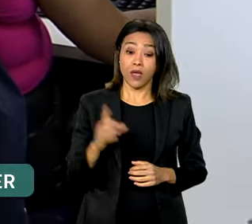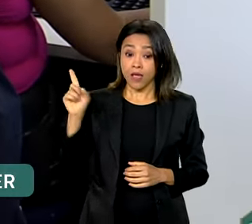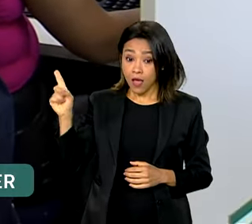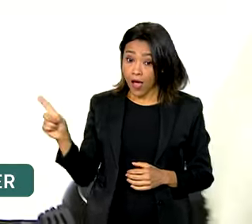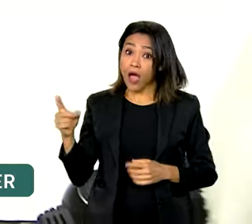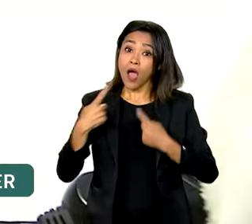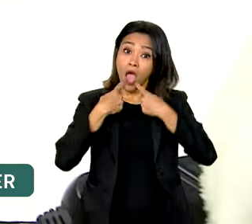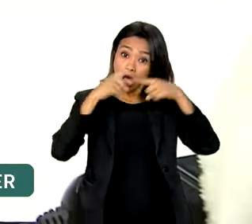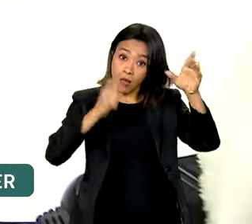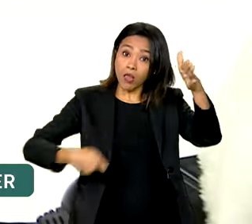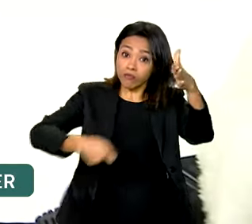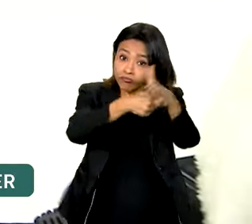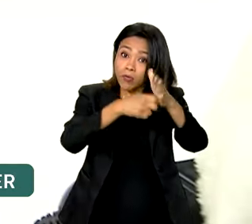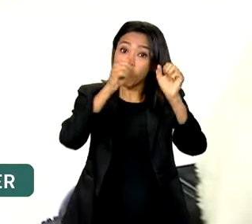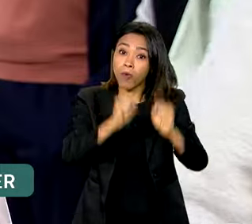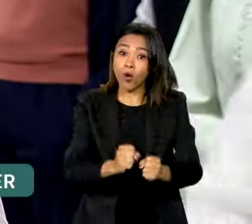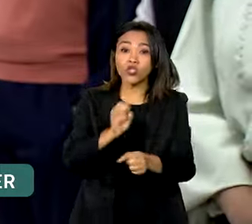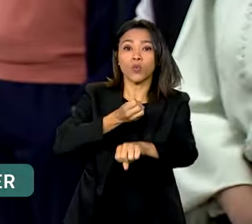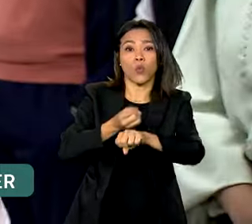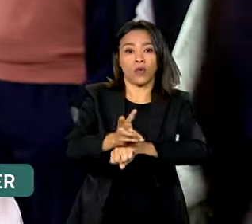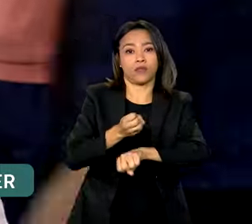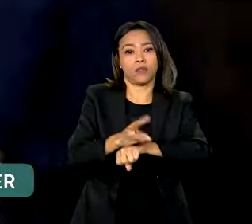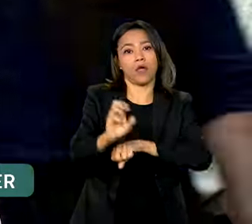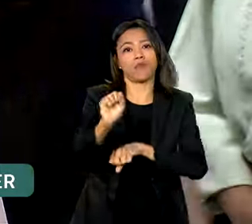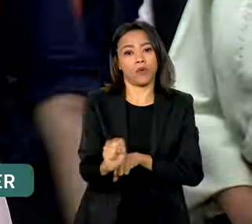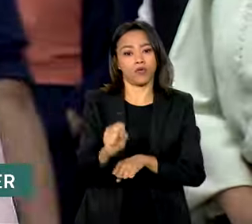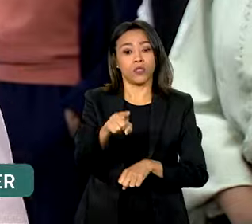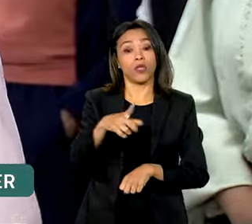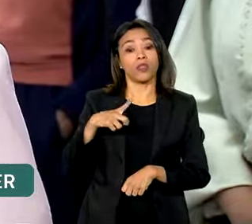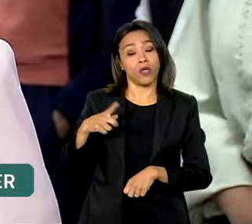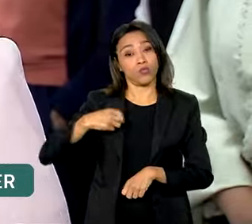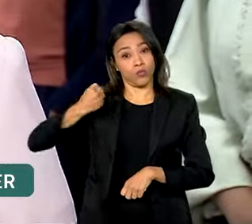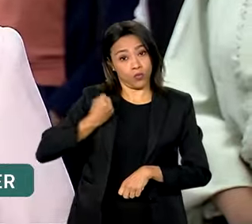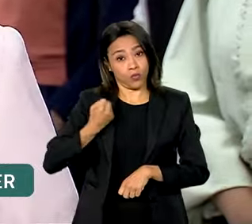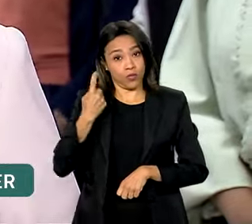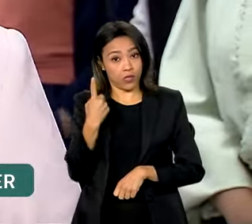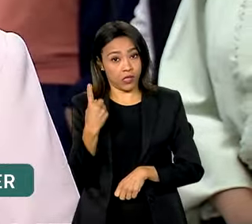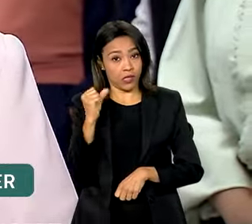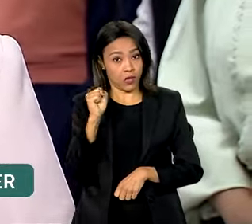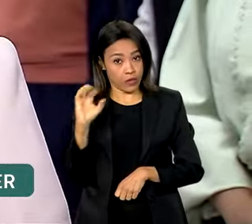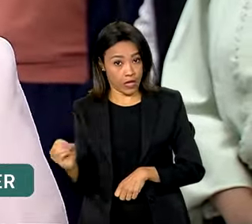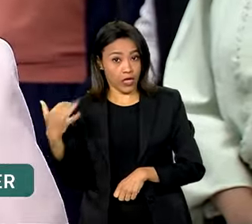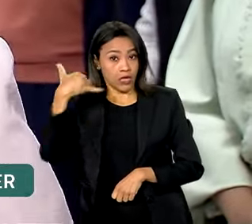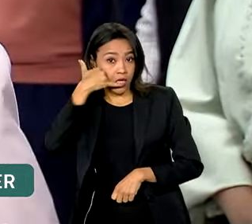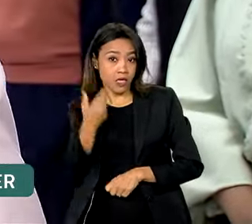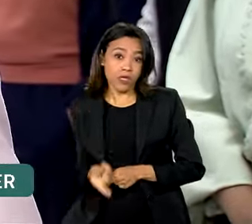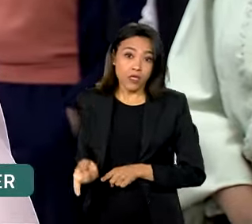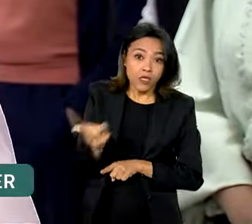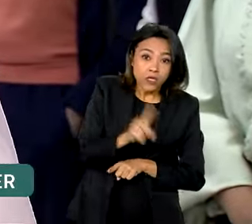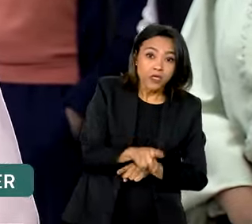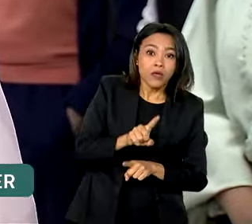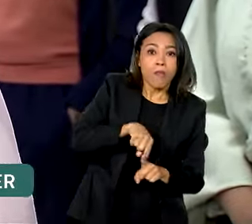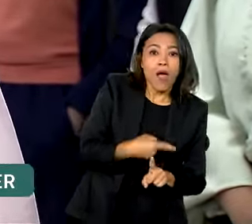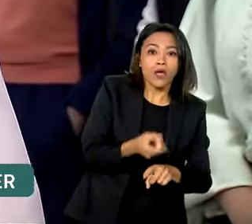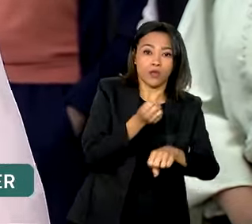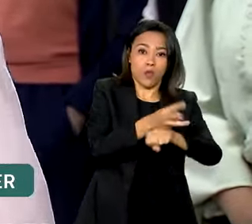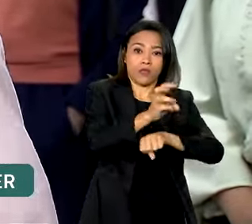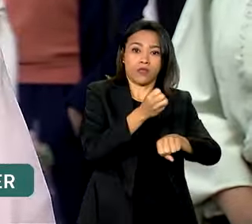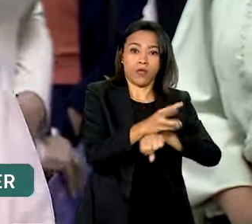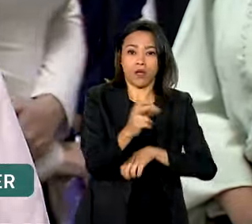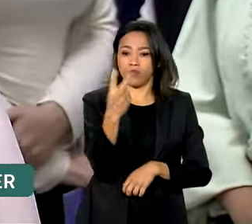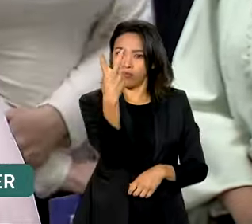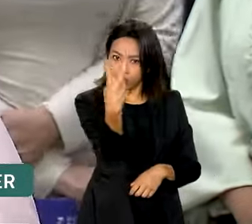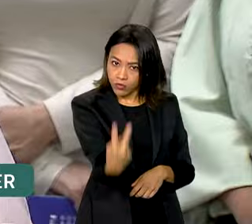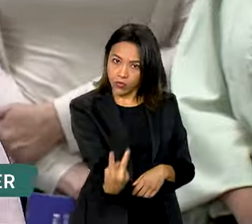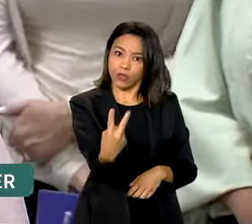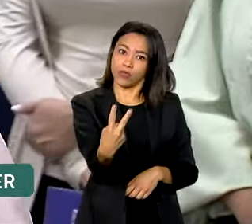pode ser feita por WhatsApp. Nós vamos ter o Ligue 180 e o WhatsApp que vai estar atendendo. A